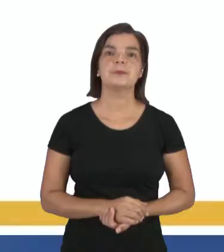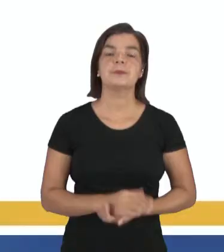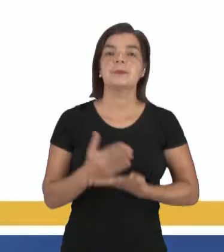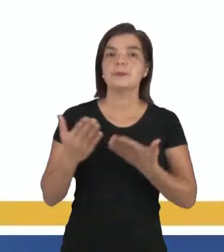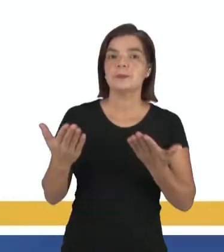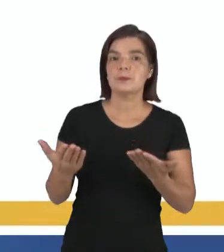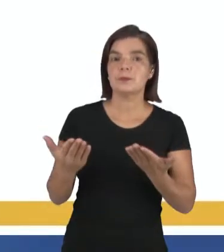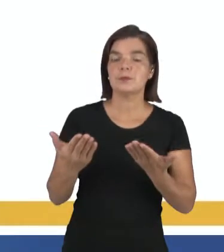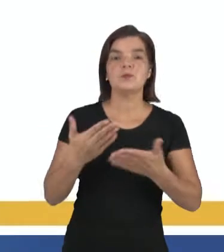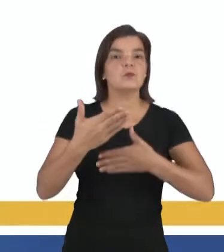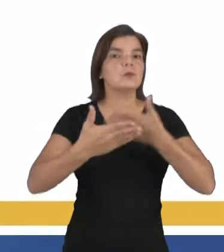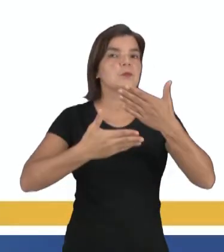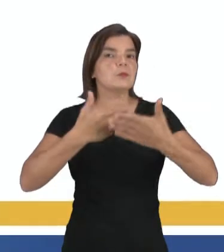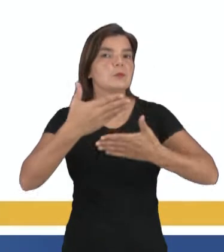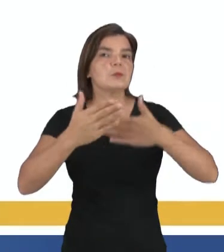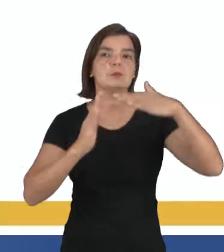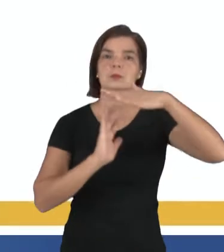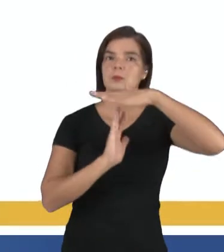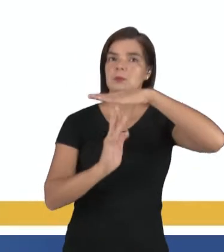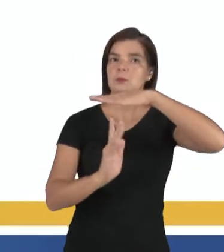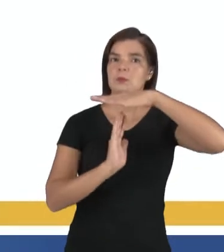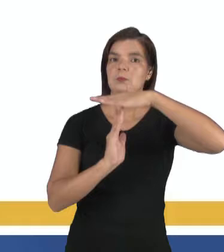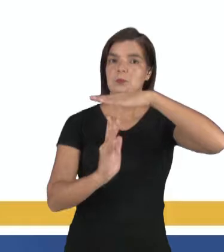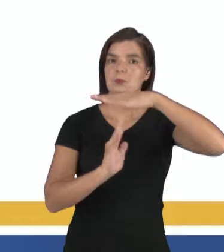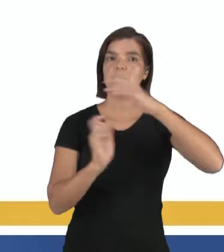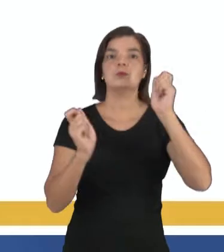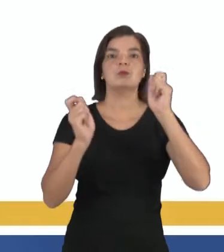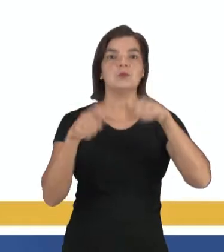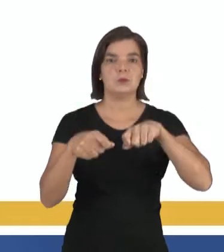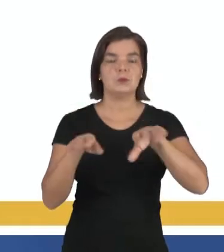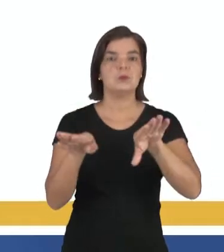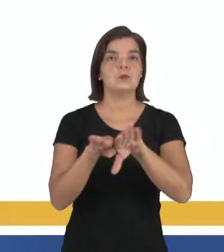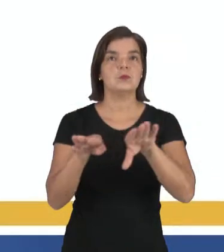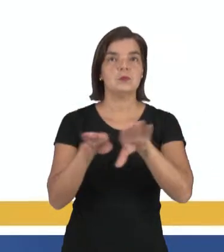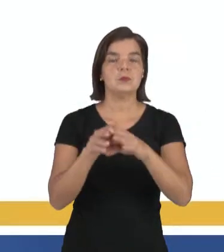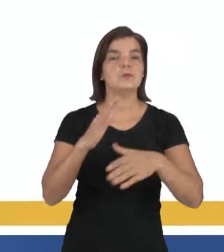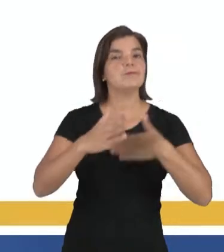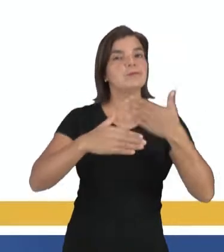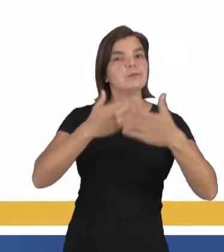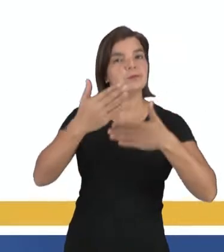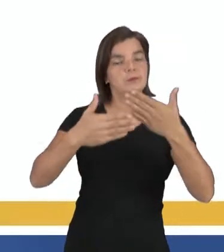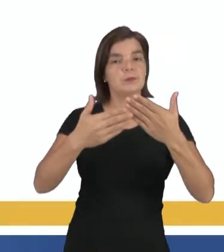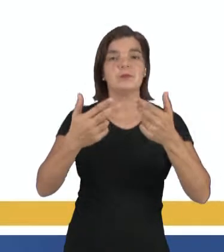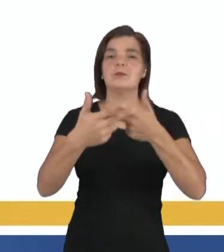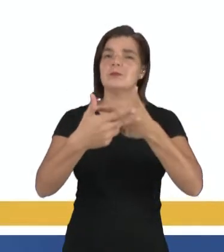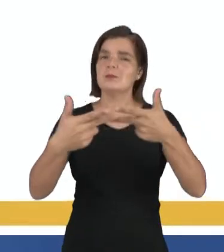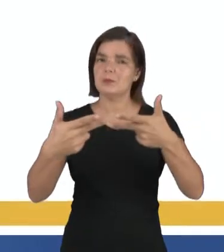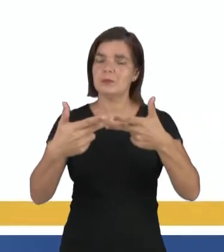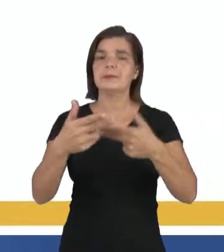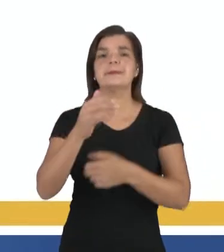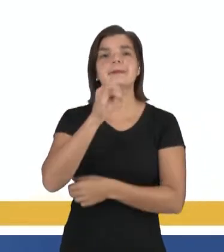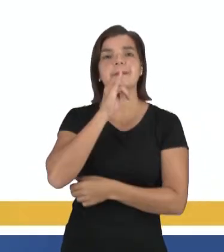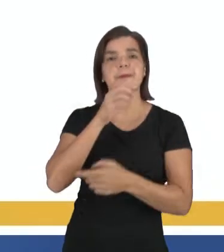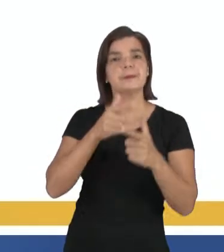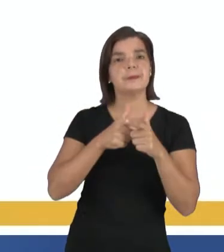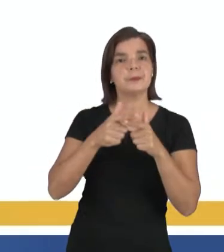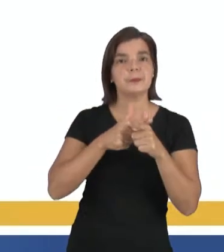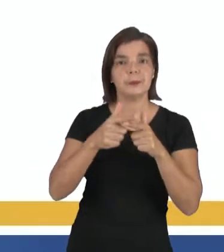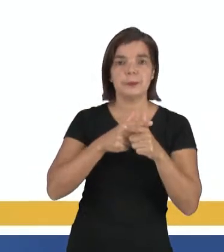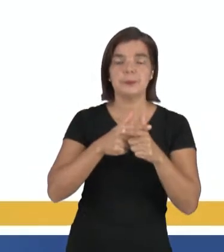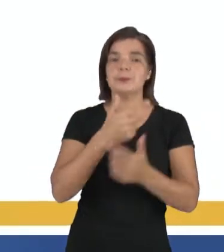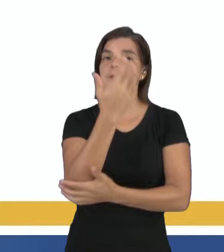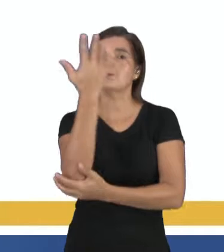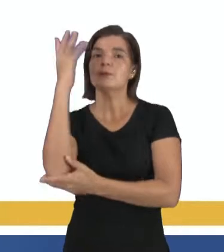E aí o processo de imigração internacional, ele pode ser desencadeado por diversos fatores, em consequência de